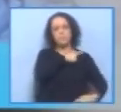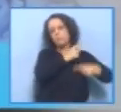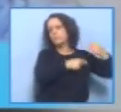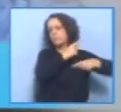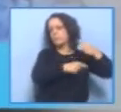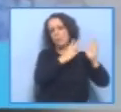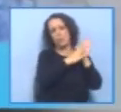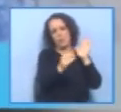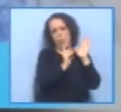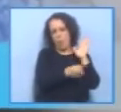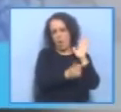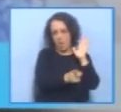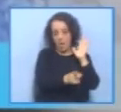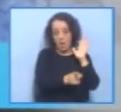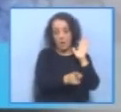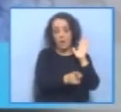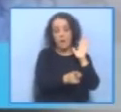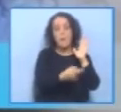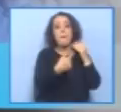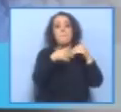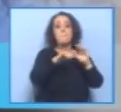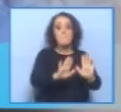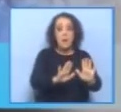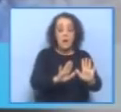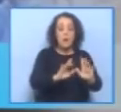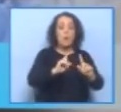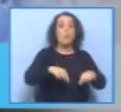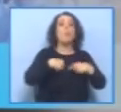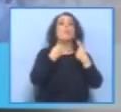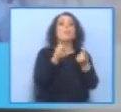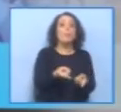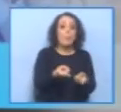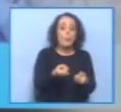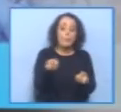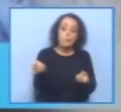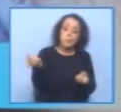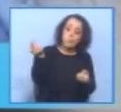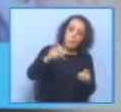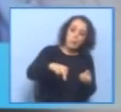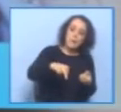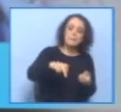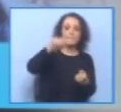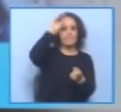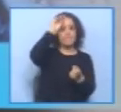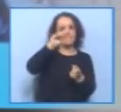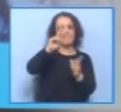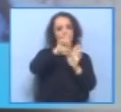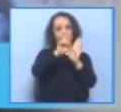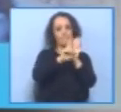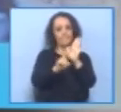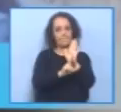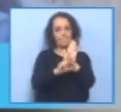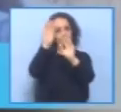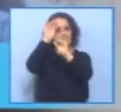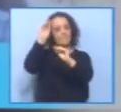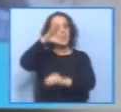E por extensão, ou seja, acabamos por também ter doutrina aos adultos para